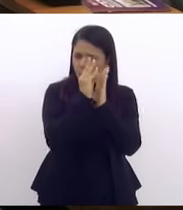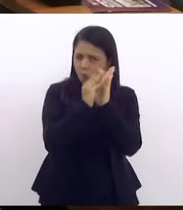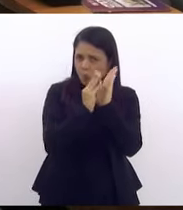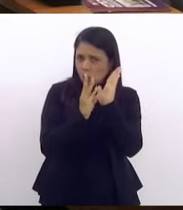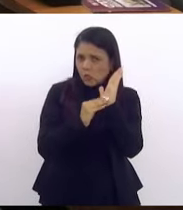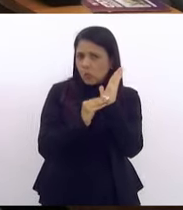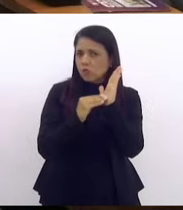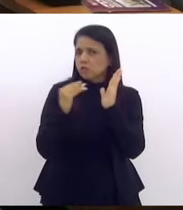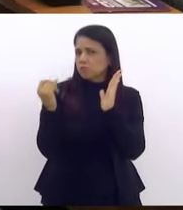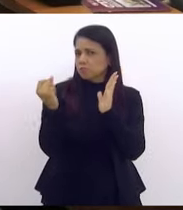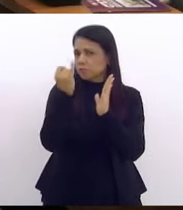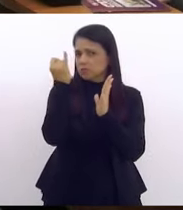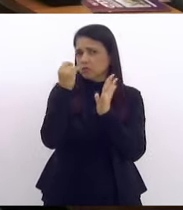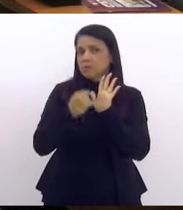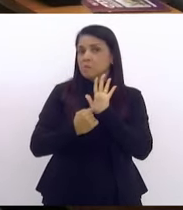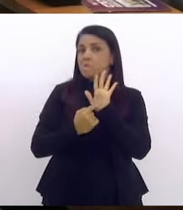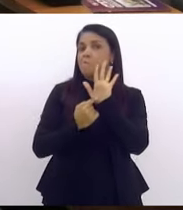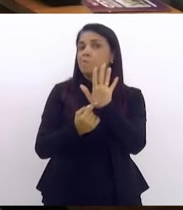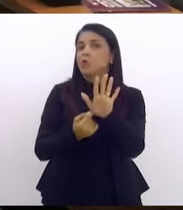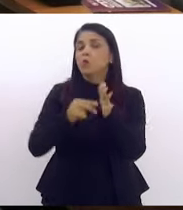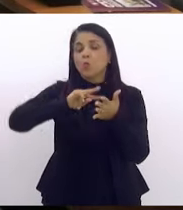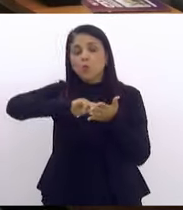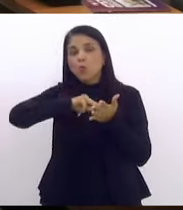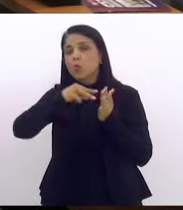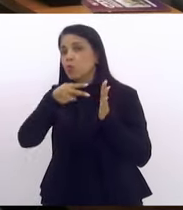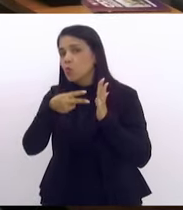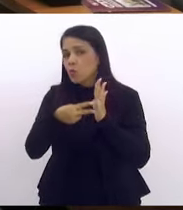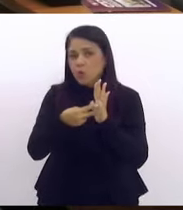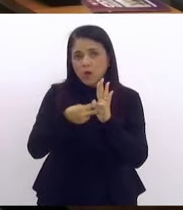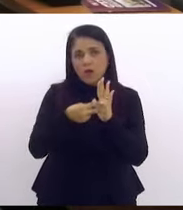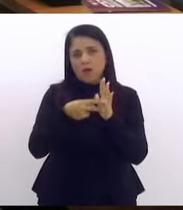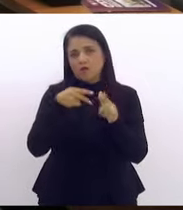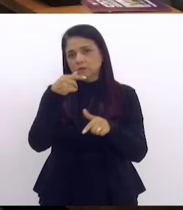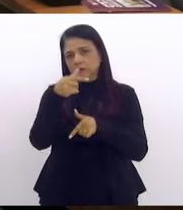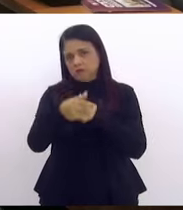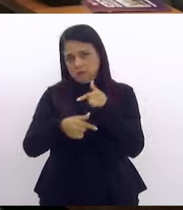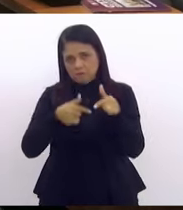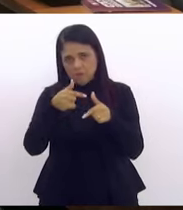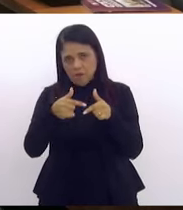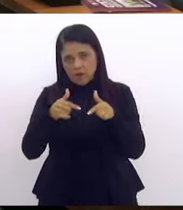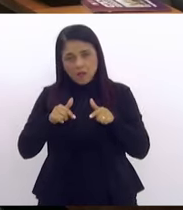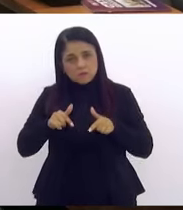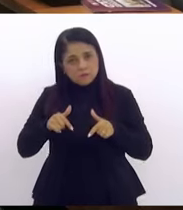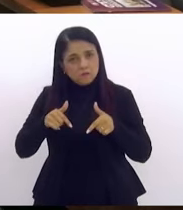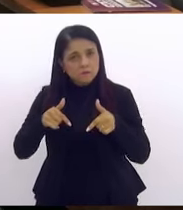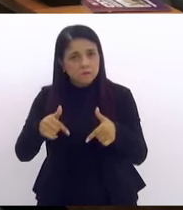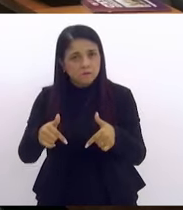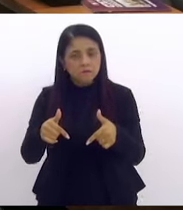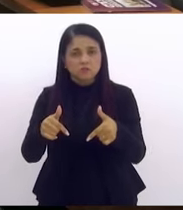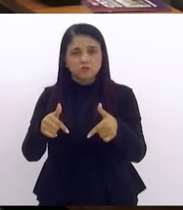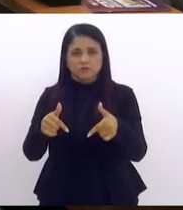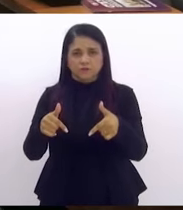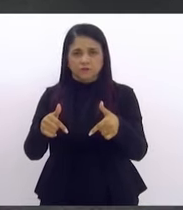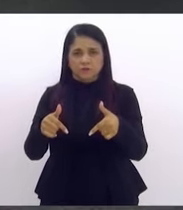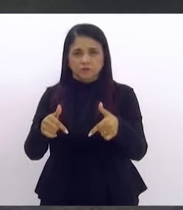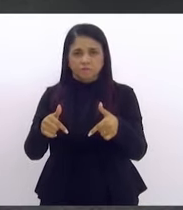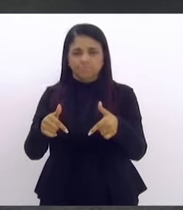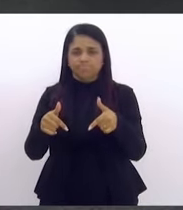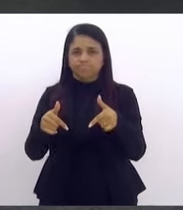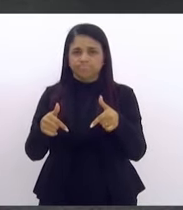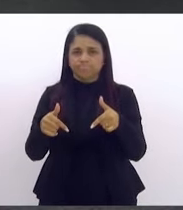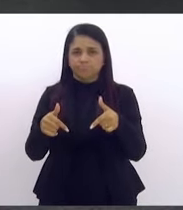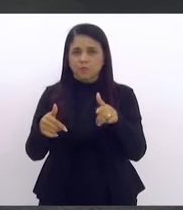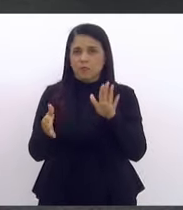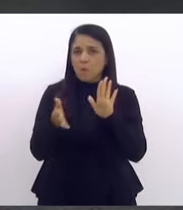mostrando a significância do trabalho, as iniciativas que vocês